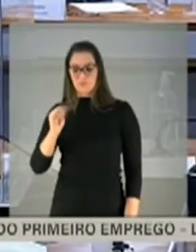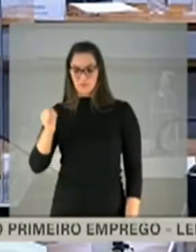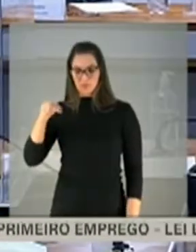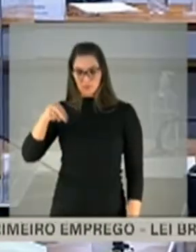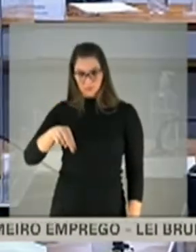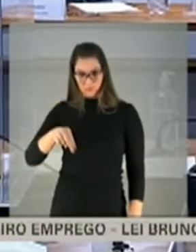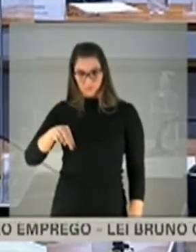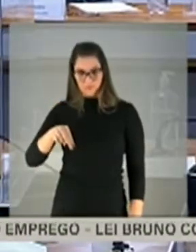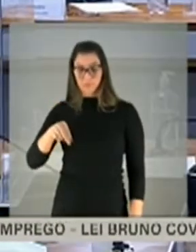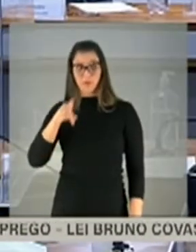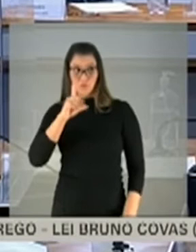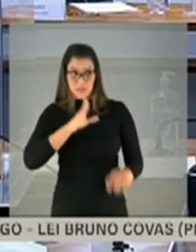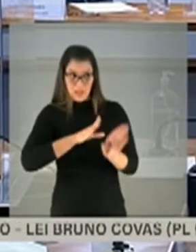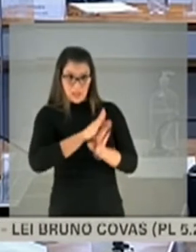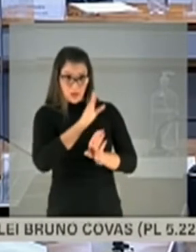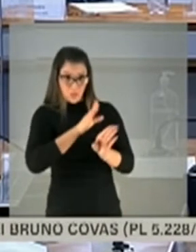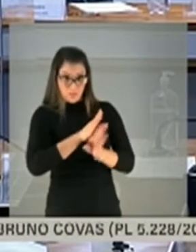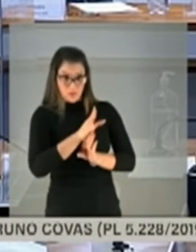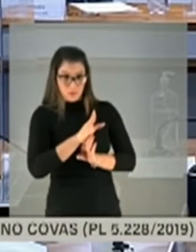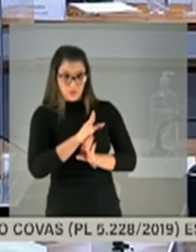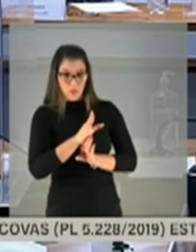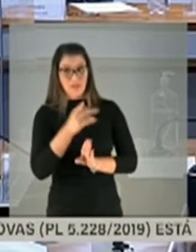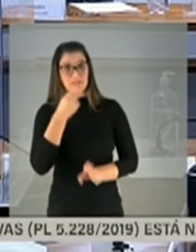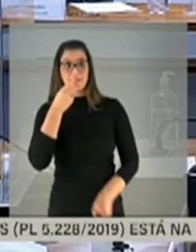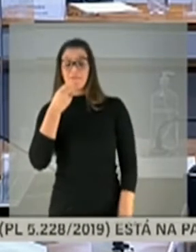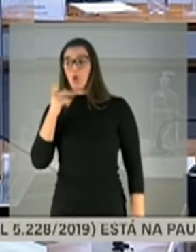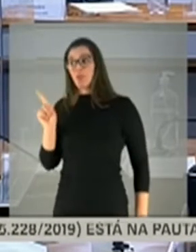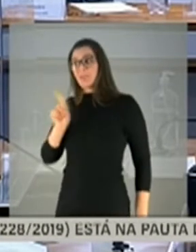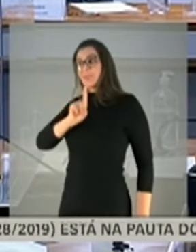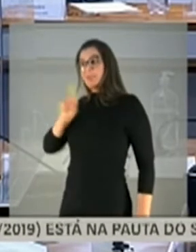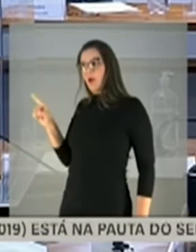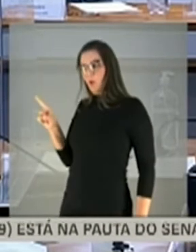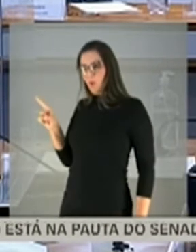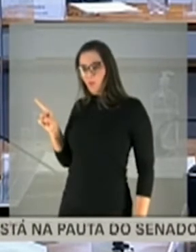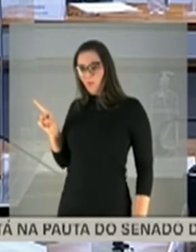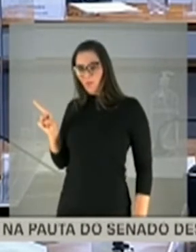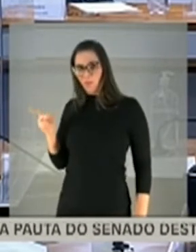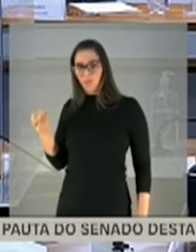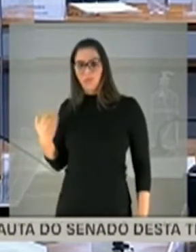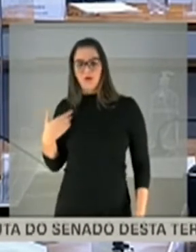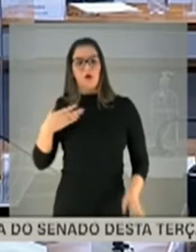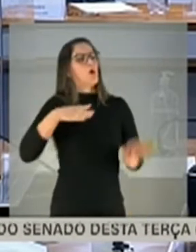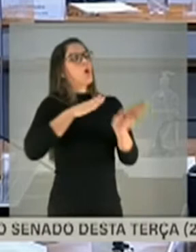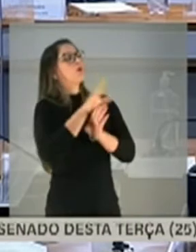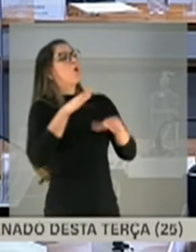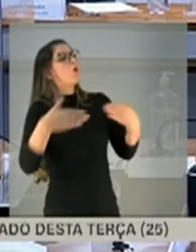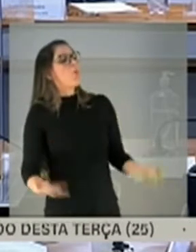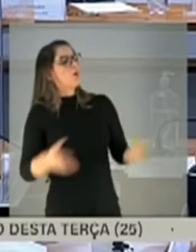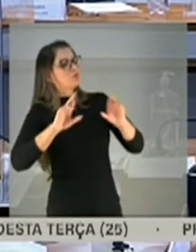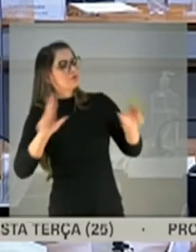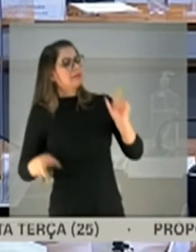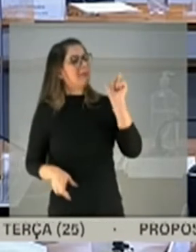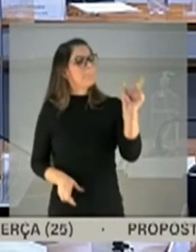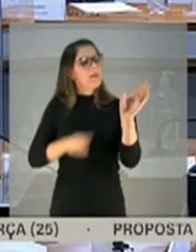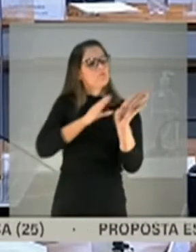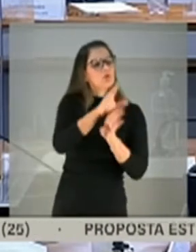A senhora recomendou cloroquina, a senhora disse não. Não, recomendou não, orientamos. Qual é a diferença? Eu não entendo. Qual é a diferença entre